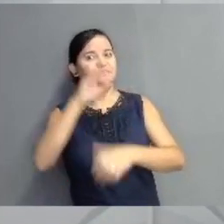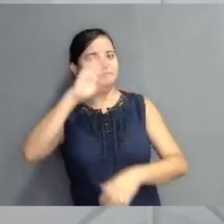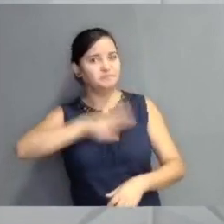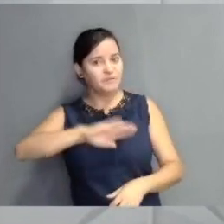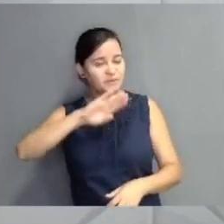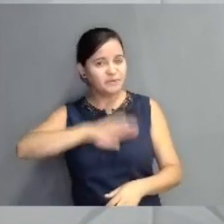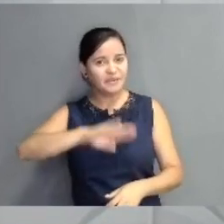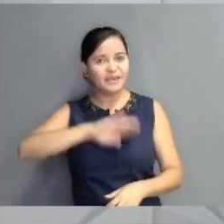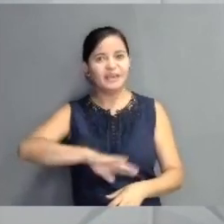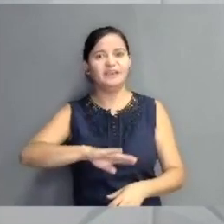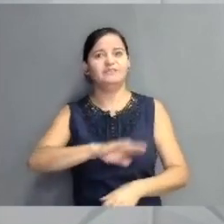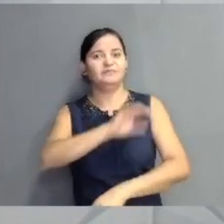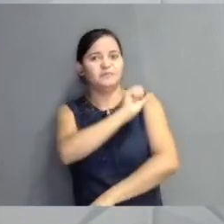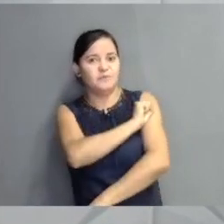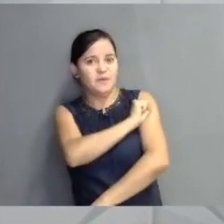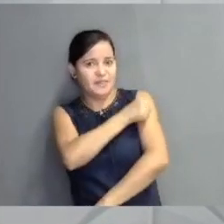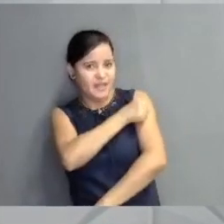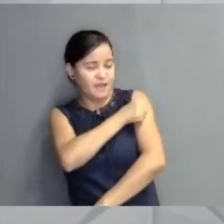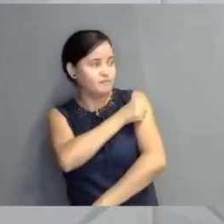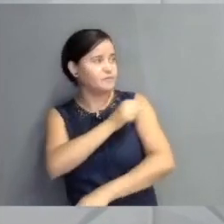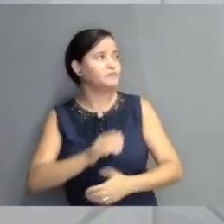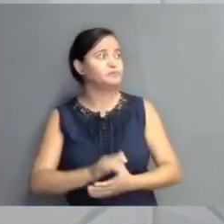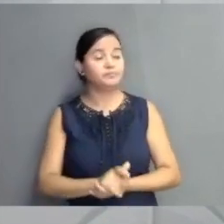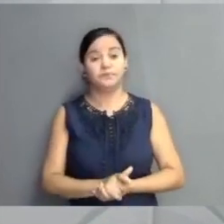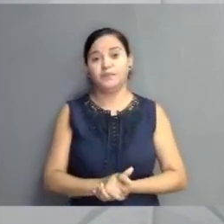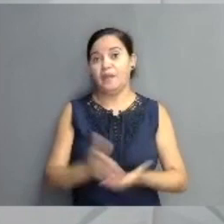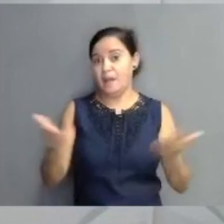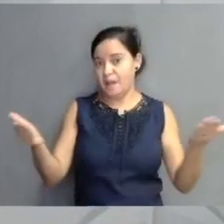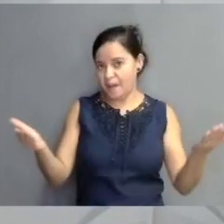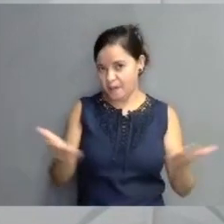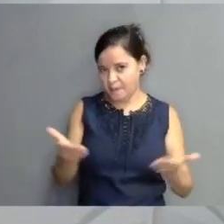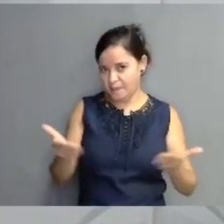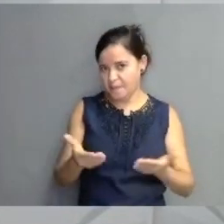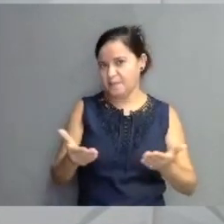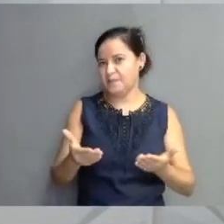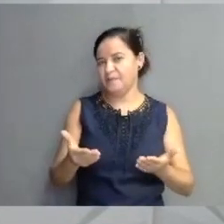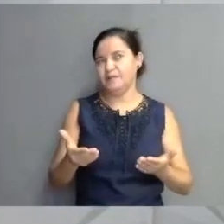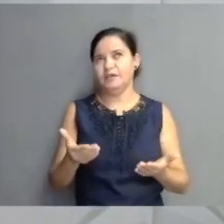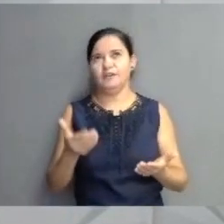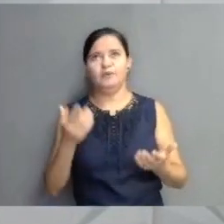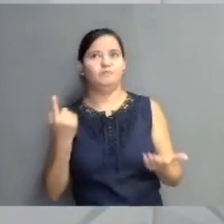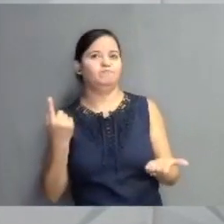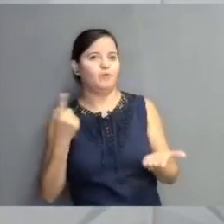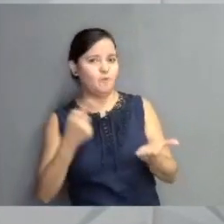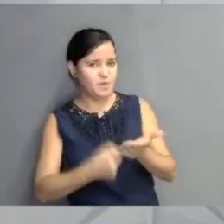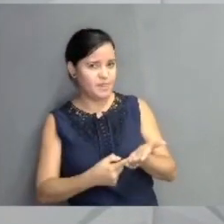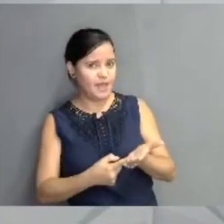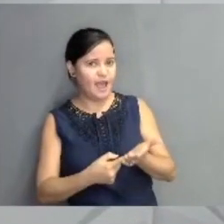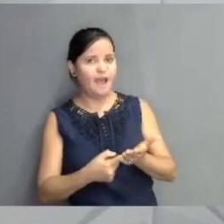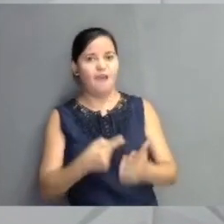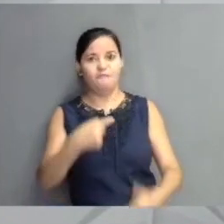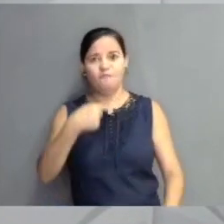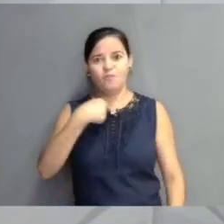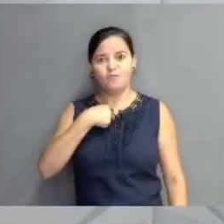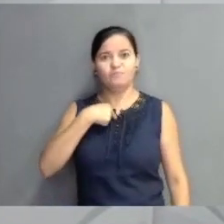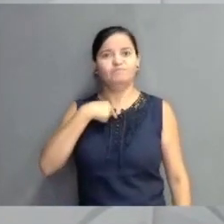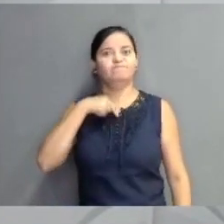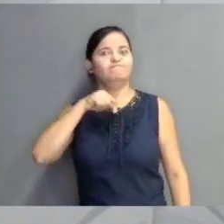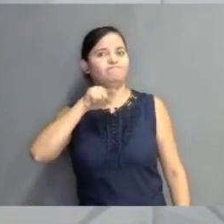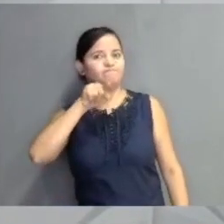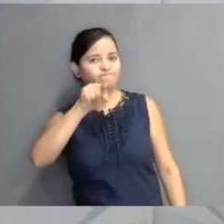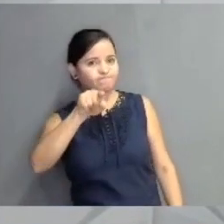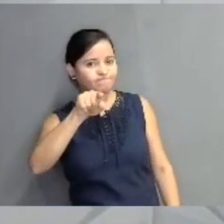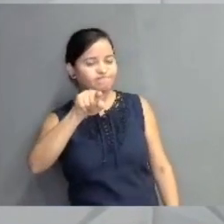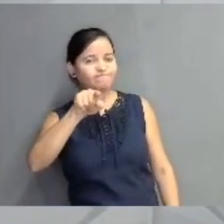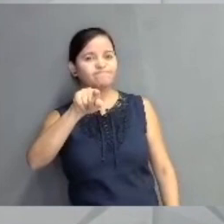Para início de conversa, eu trouxe aqui algumas dicas, tá? Para fazer aí um acordo entre você e eu, tá? Para a gente manter